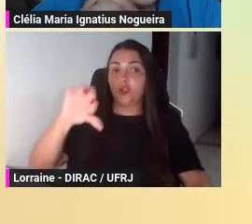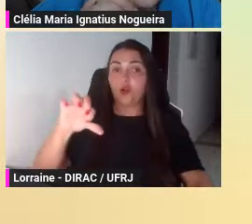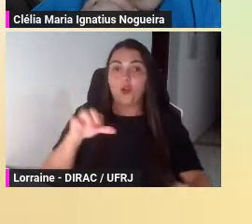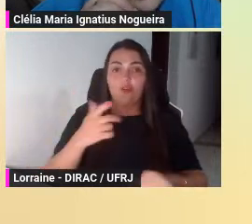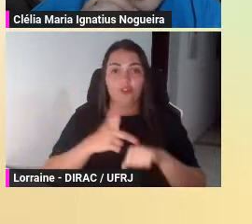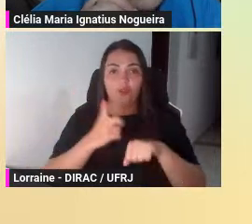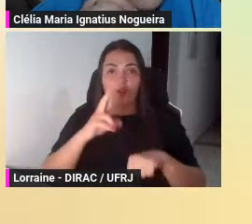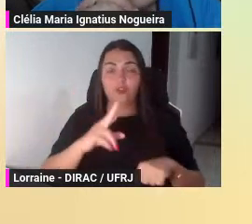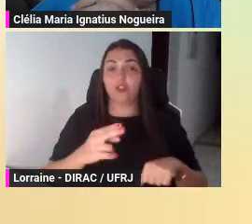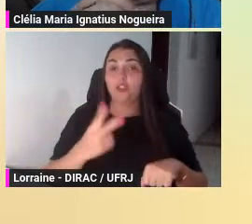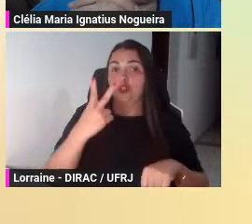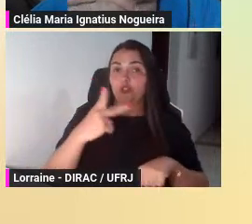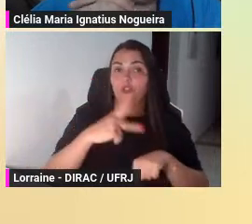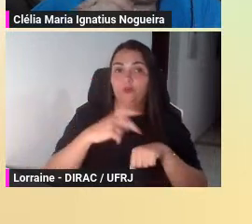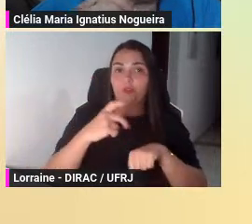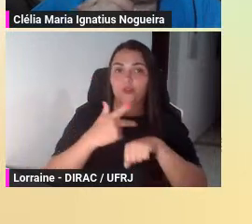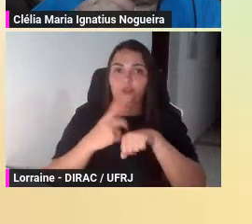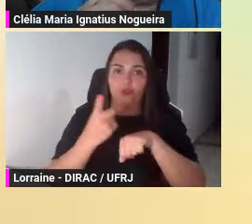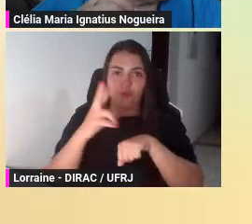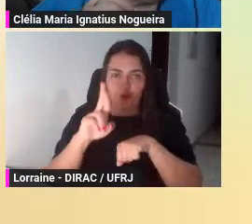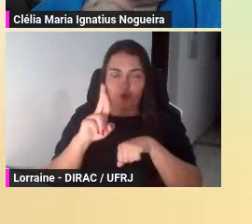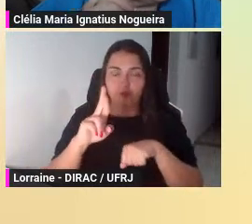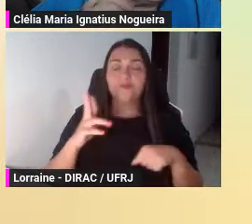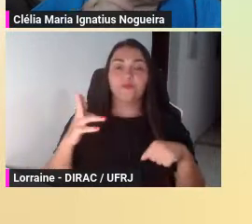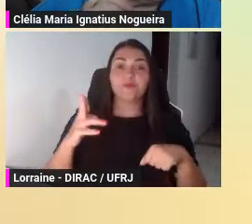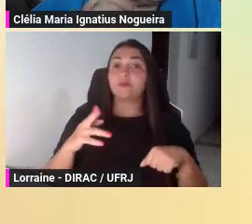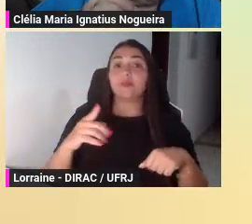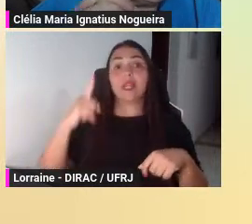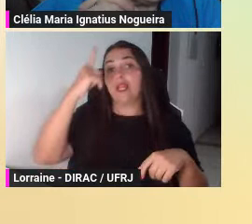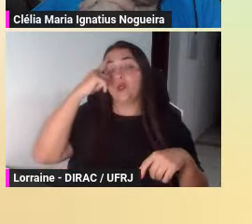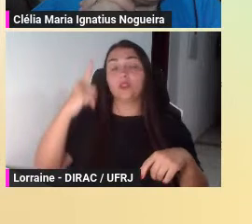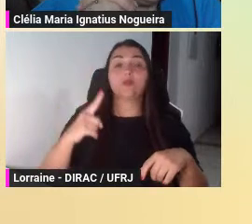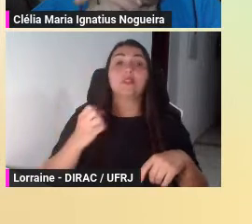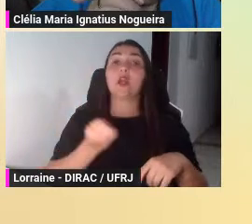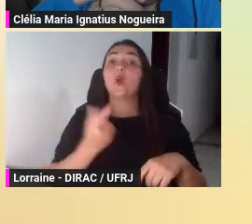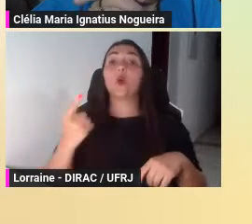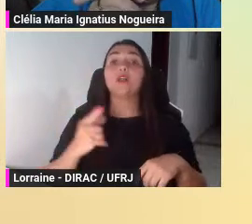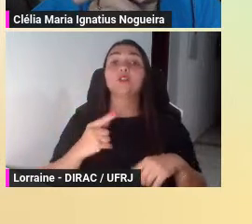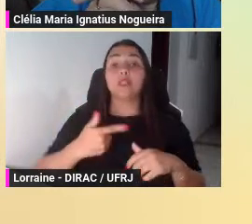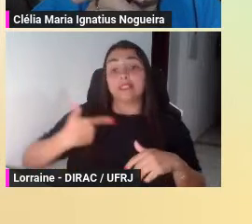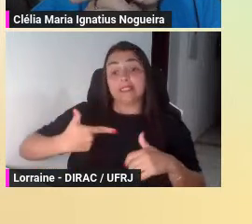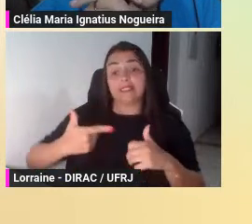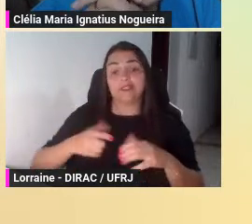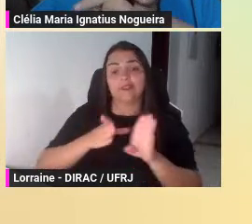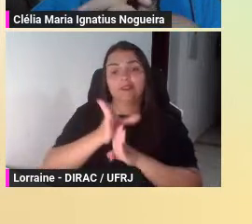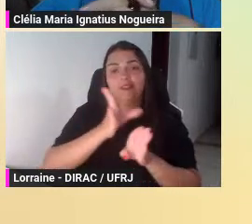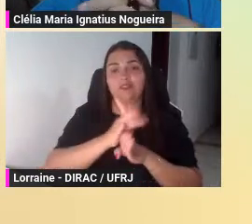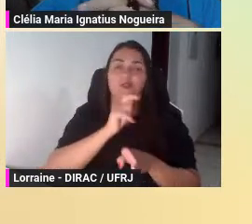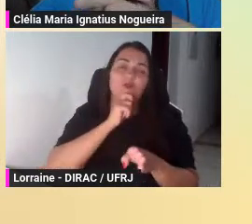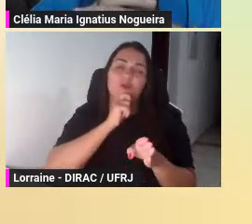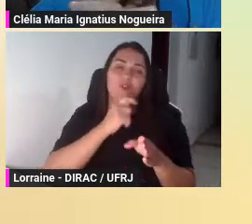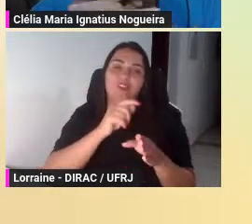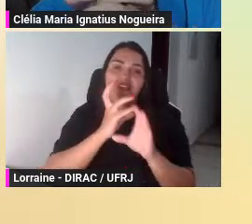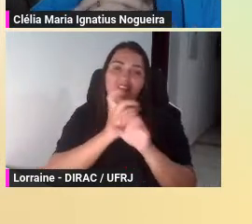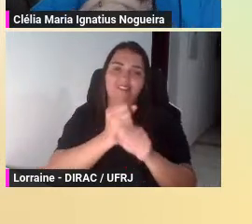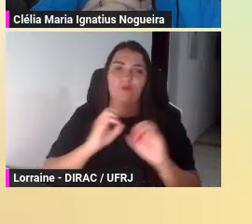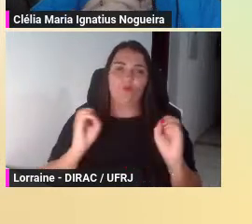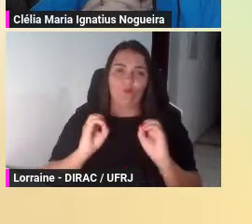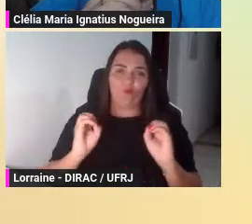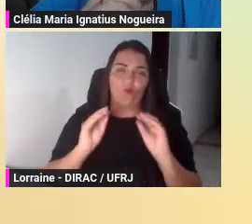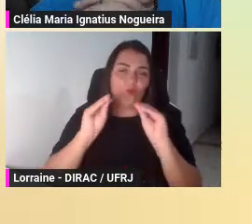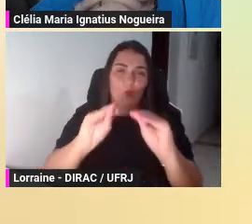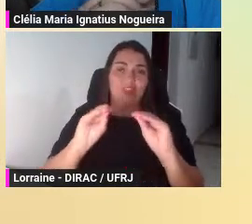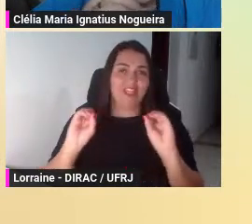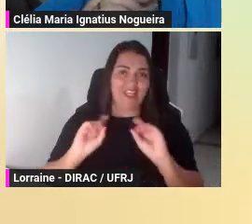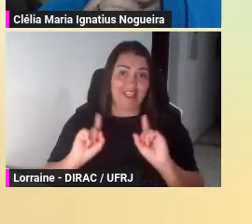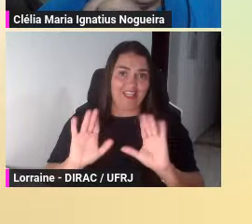2 pós-doc. Não tenho ideia de quantas orientações eu participei, não fiz esse levantamento. No momento, eu tenho